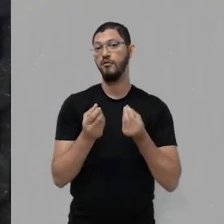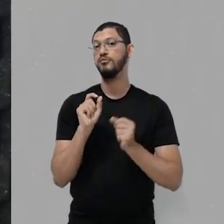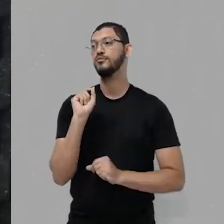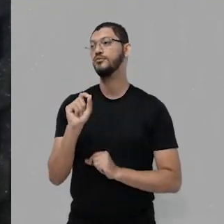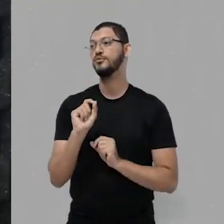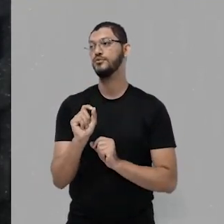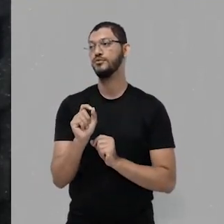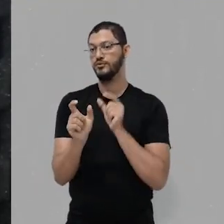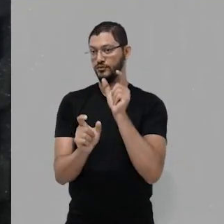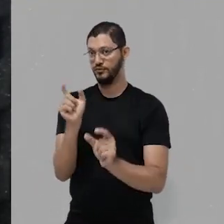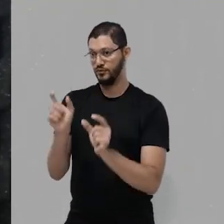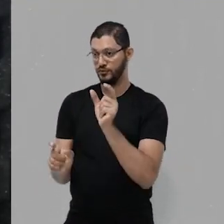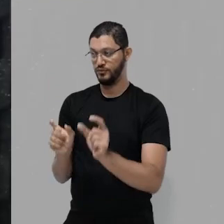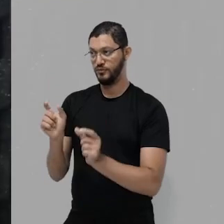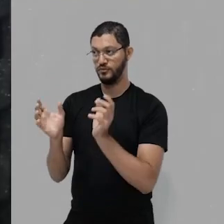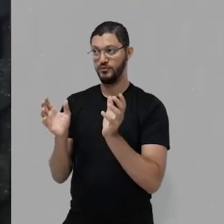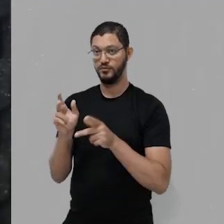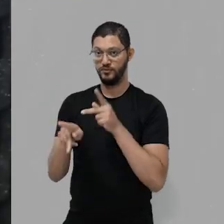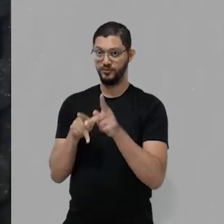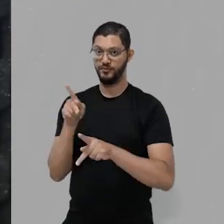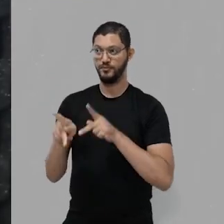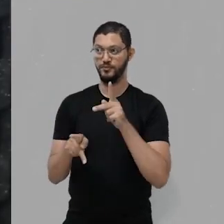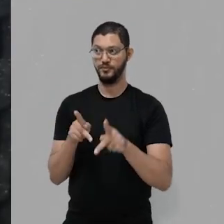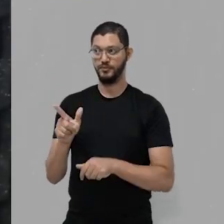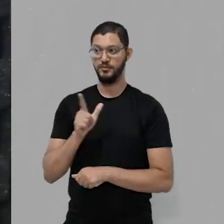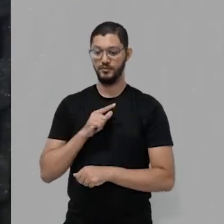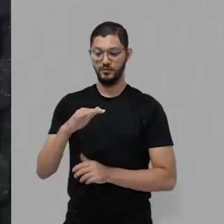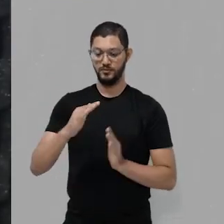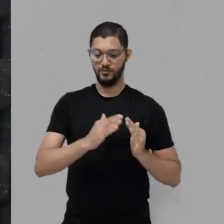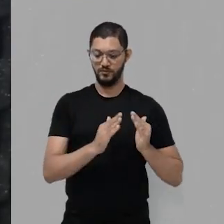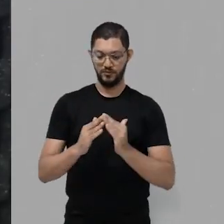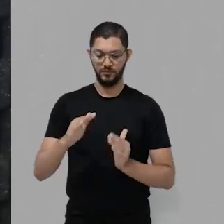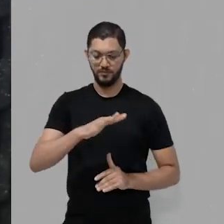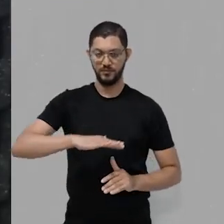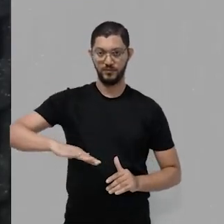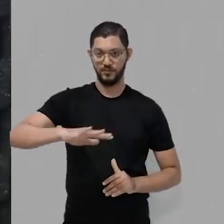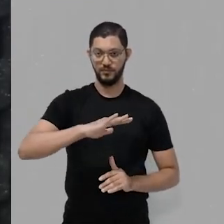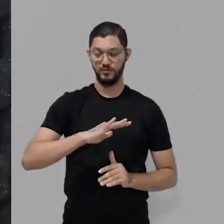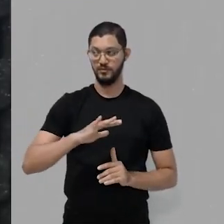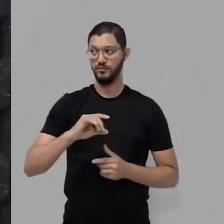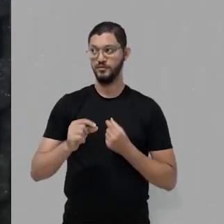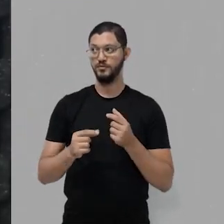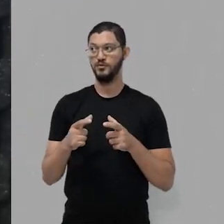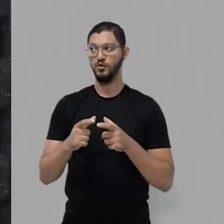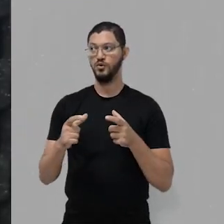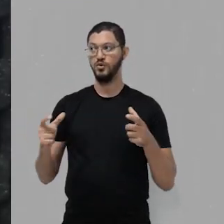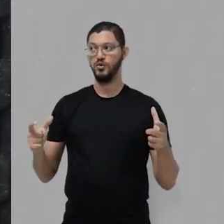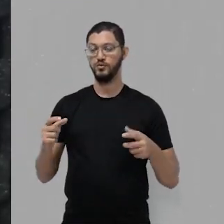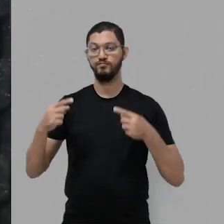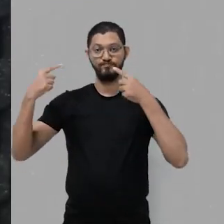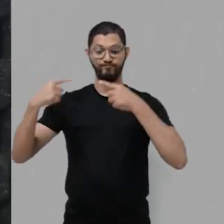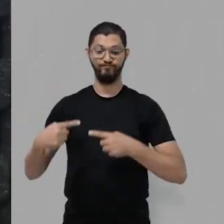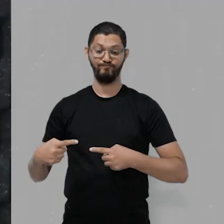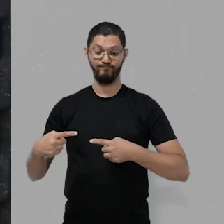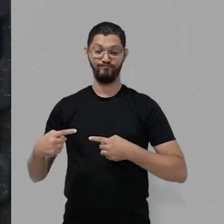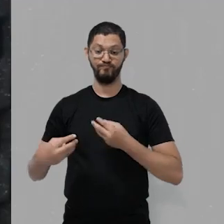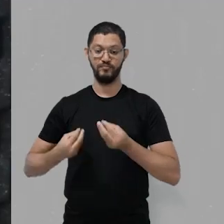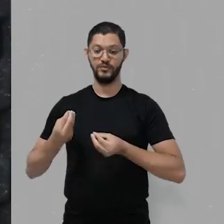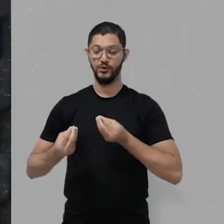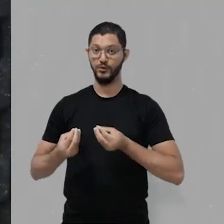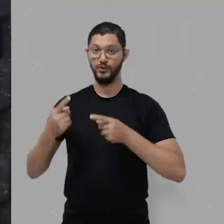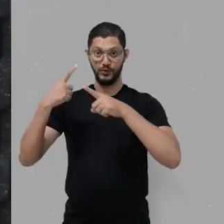pessoal, entre os indivíduos das populações que estão naquele espaço geográfico, uma maior competição. E